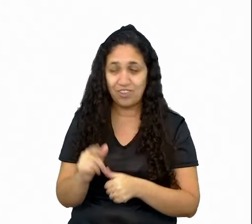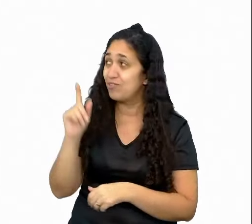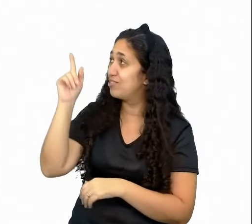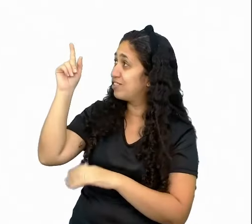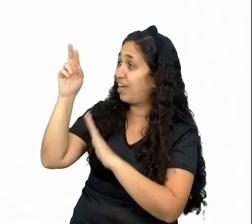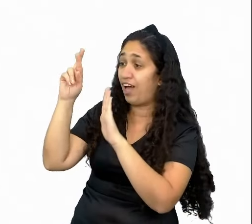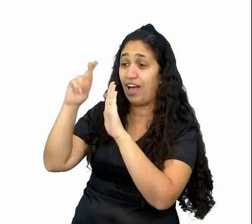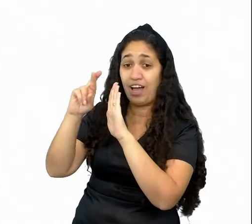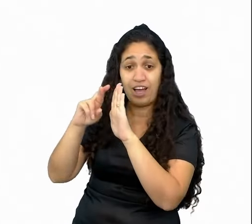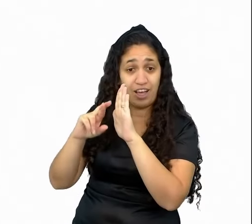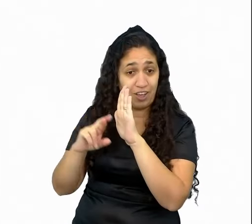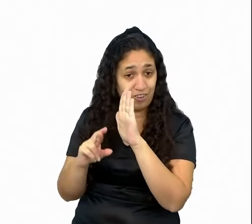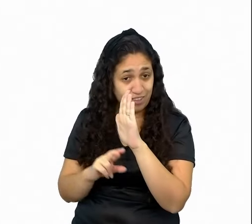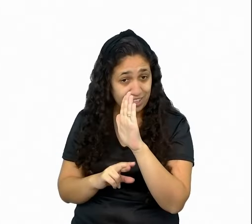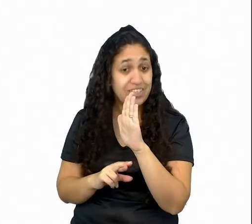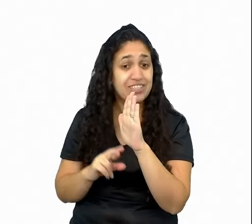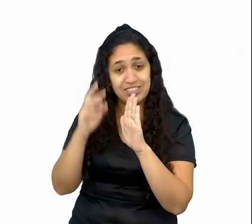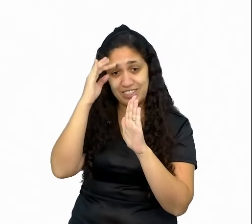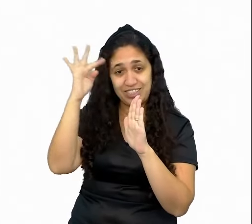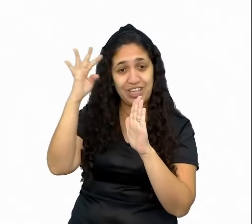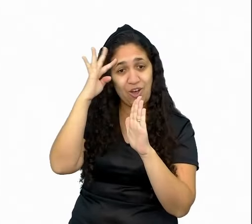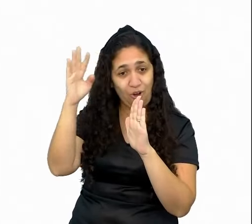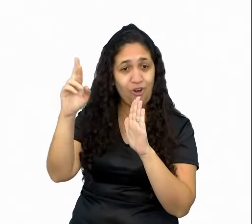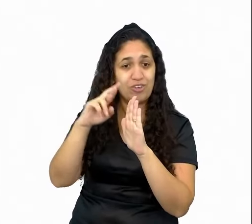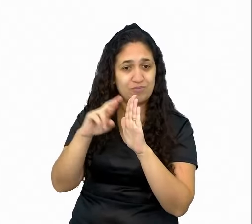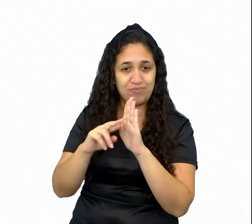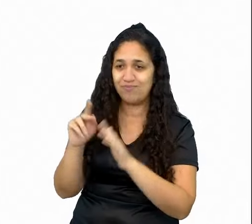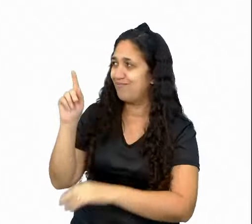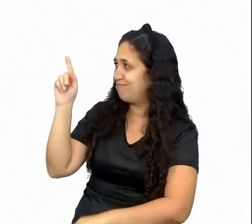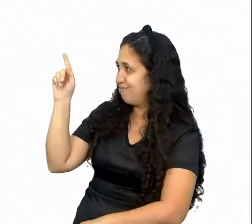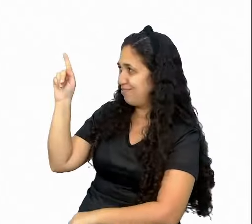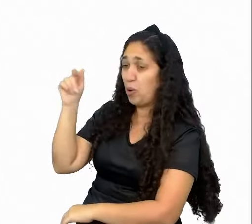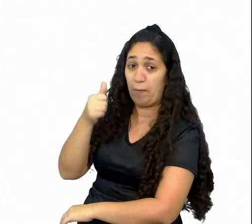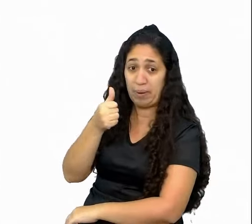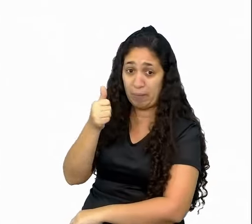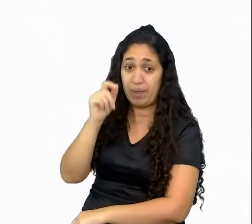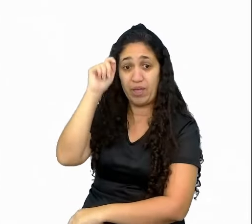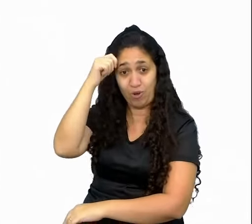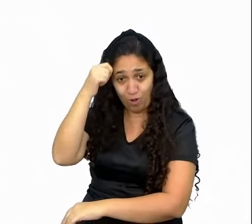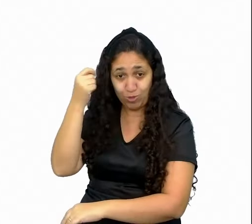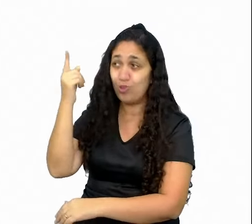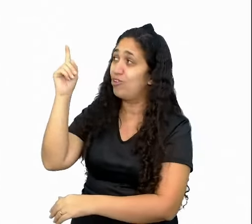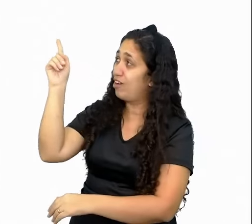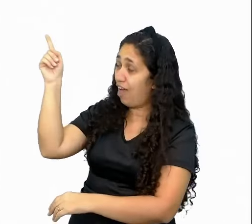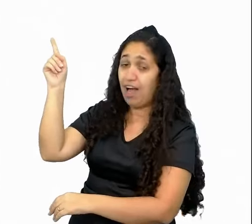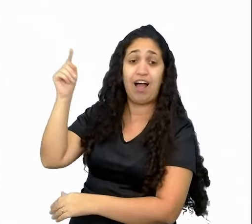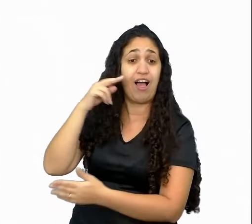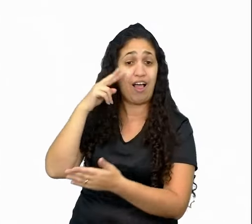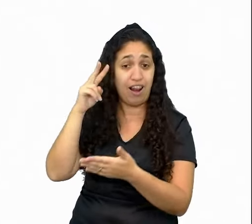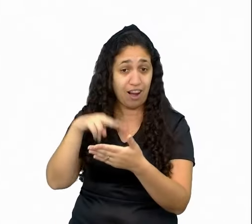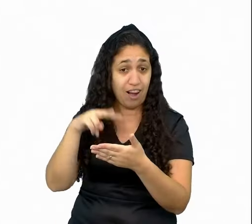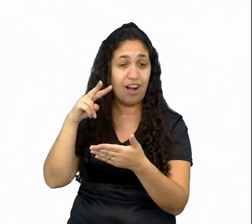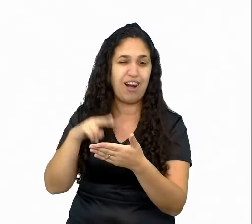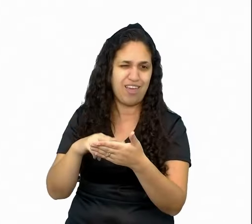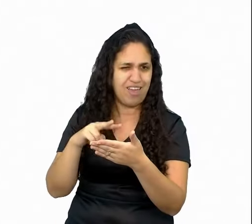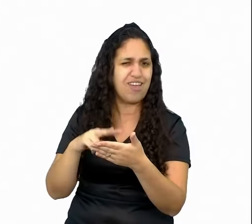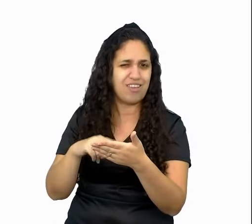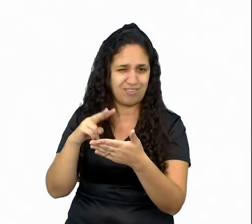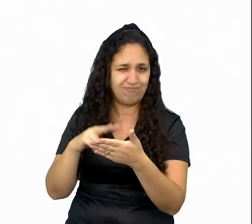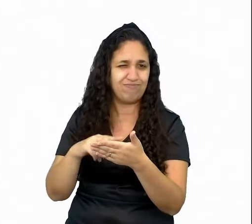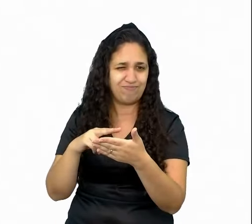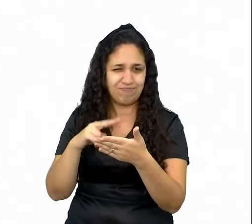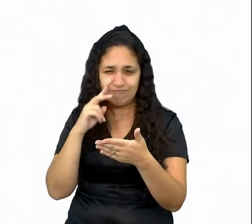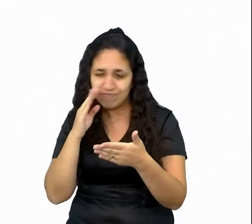Deixamos os nossos referenciais teóricos aí, o Brackman está aqui, tá? Então, se vocês tiverem oportunidade de fazer uma leitura em diagonal